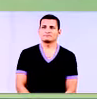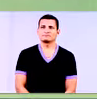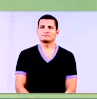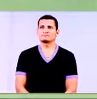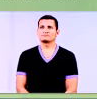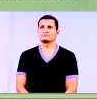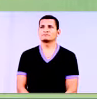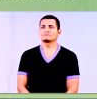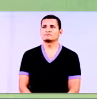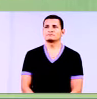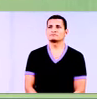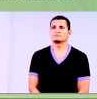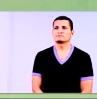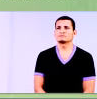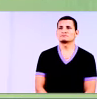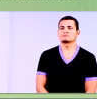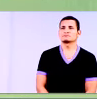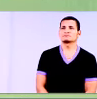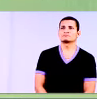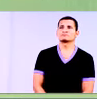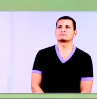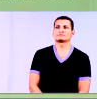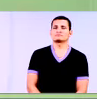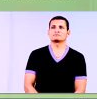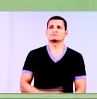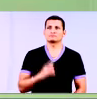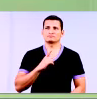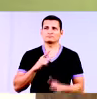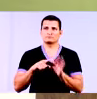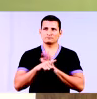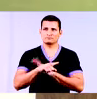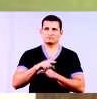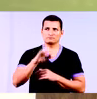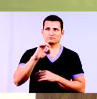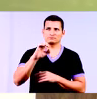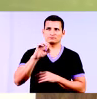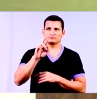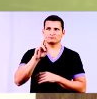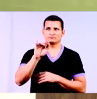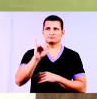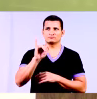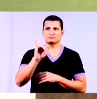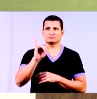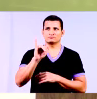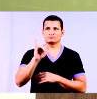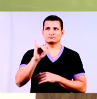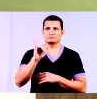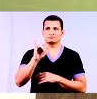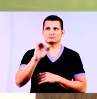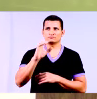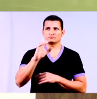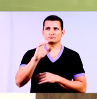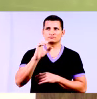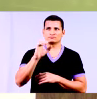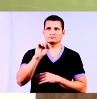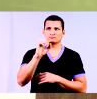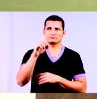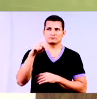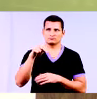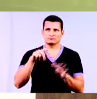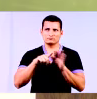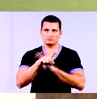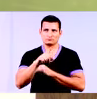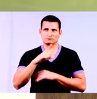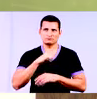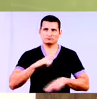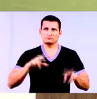dos registradores, ok? Professor, tem uma pergunta aqui, ó, que o Erickson, lá de Alta Floresta, está fazendo. Ele indaga aqui se existem computadores de mesa,